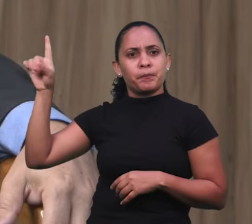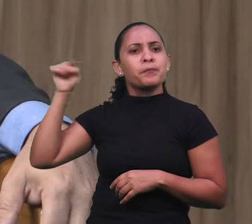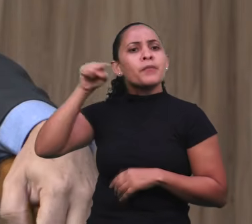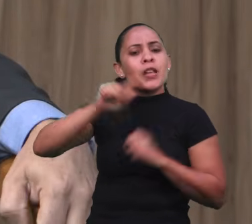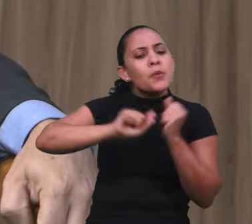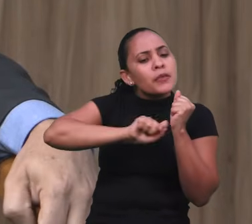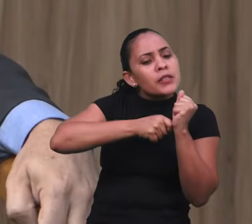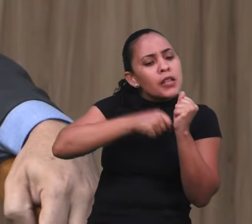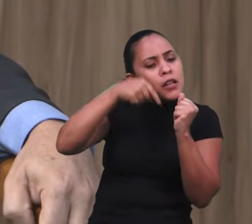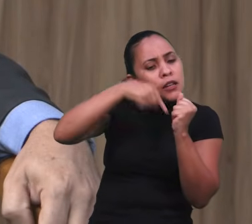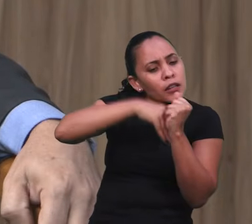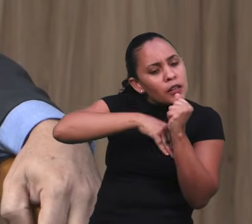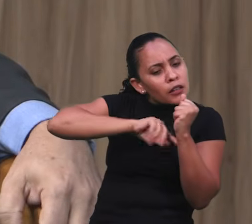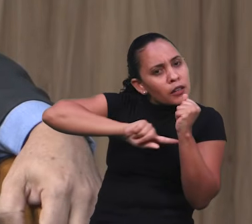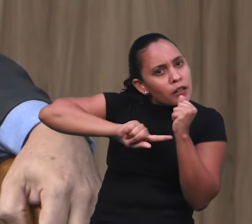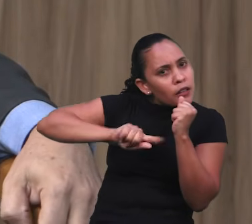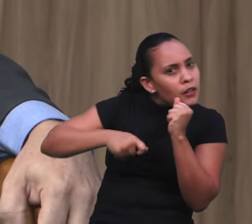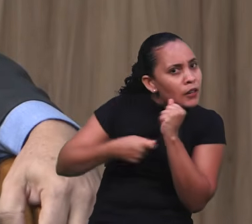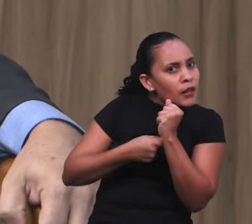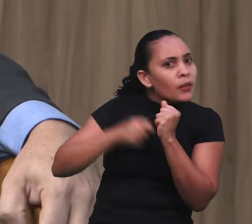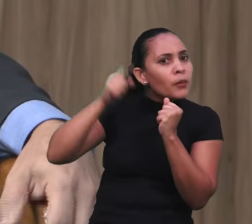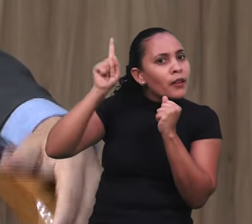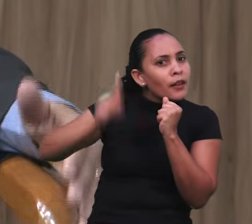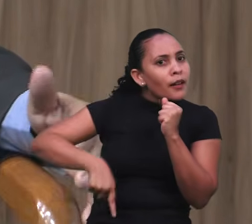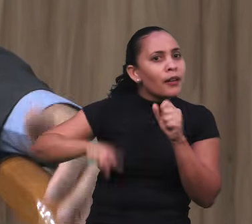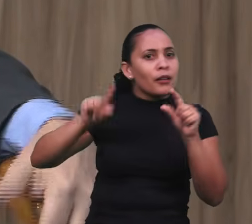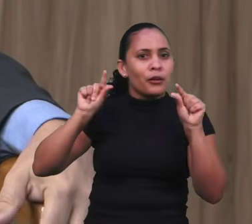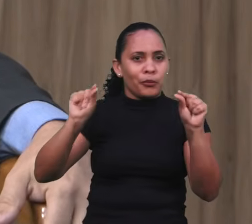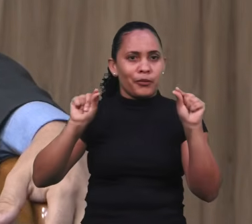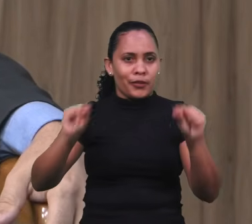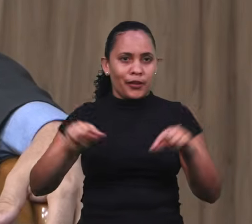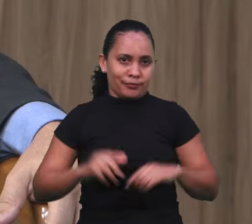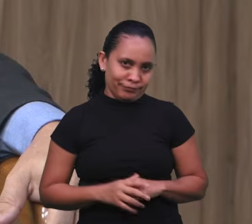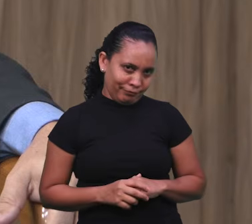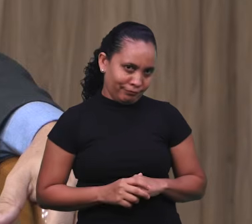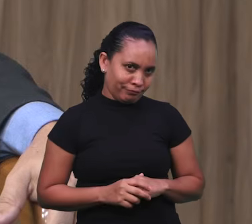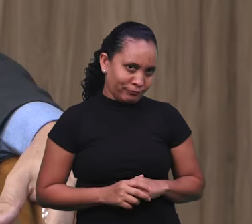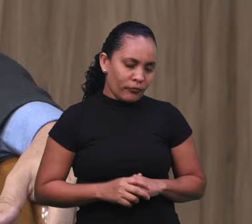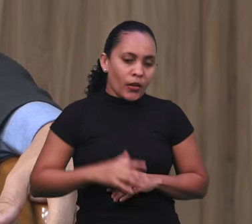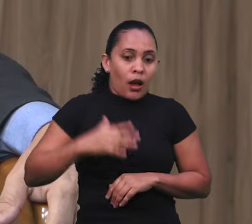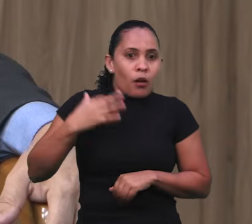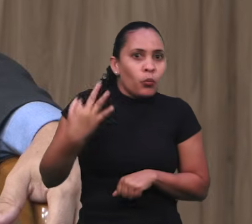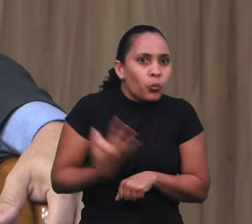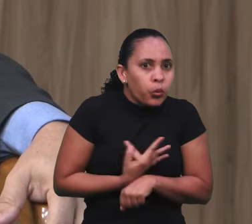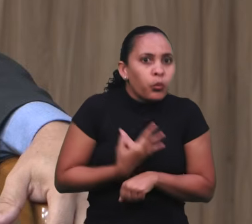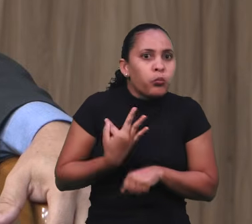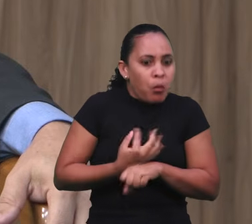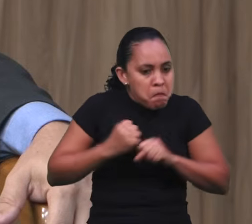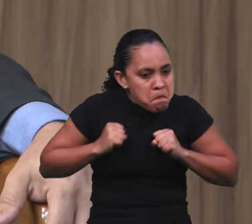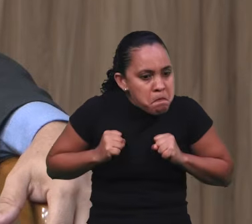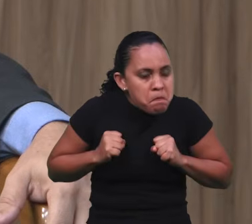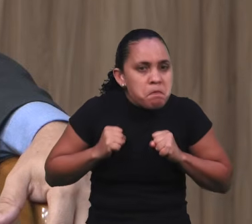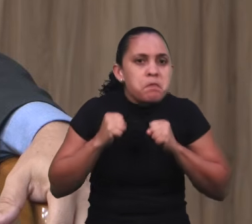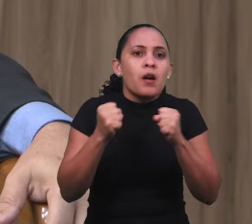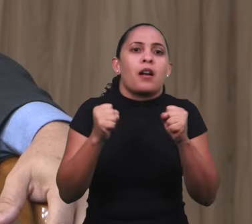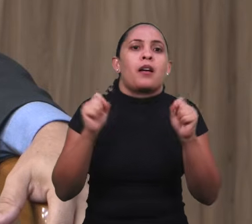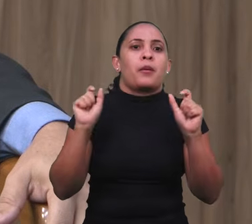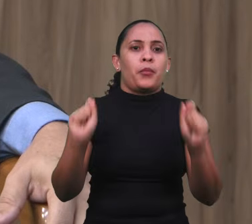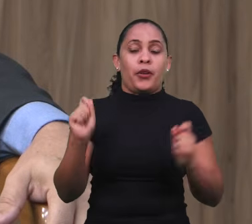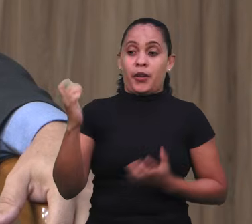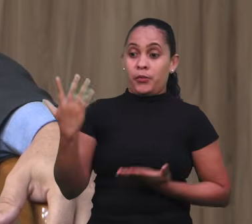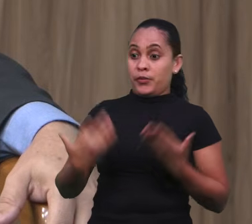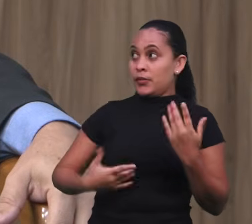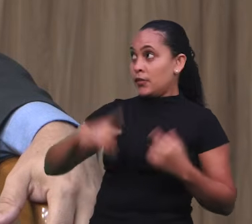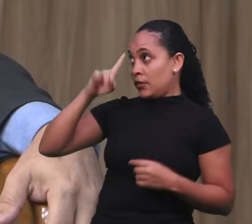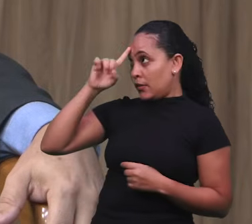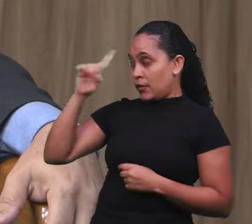O segredo aí, pastor Abel, é a palavra que o companheiro usou aqui, a perseverança. Porque o